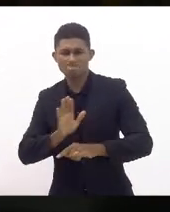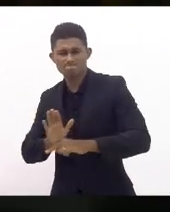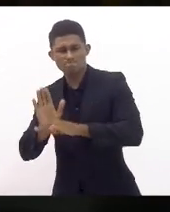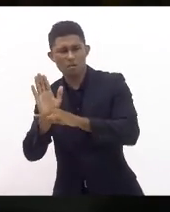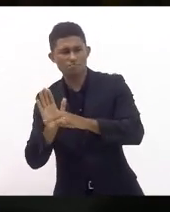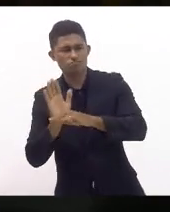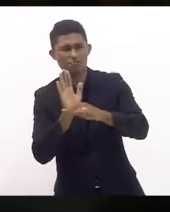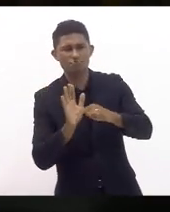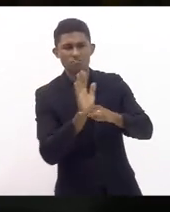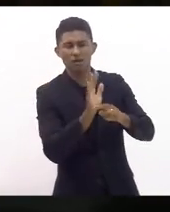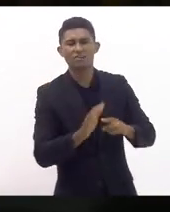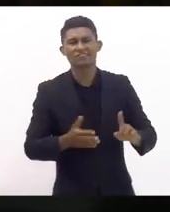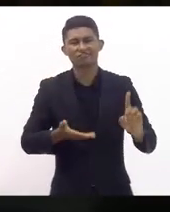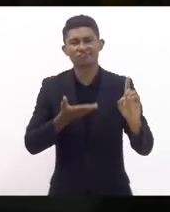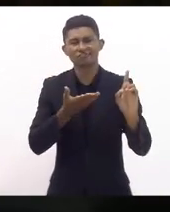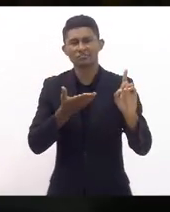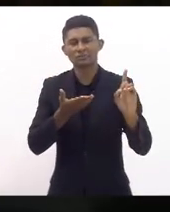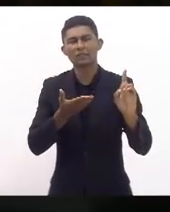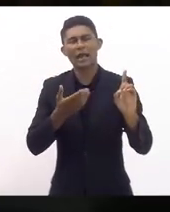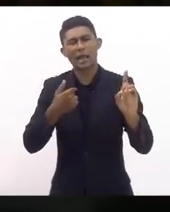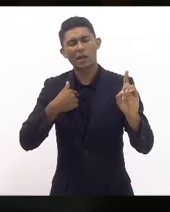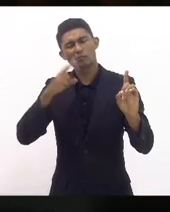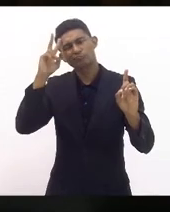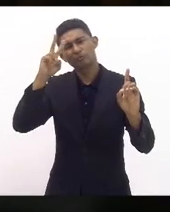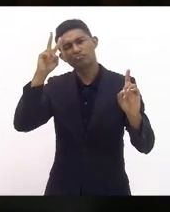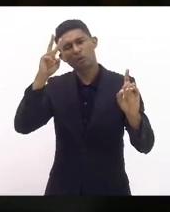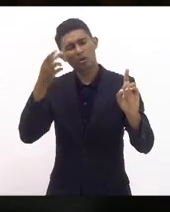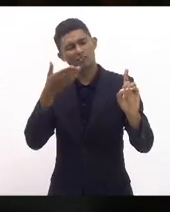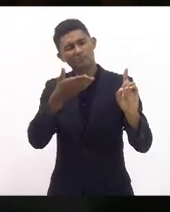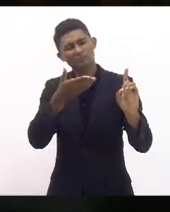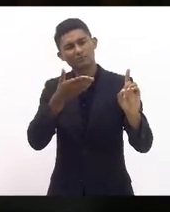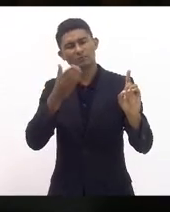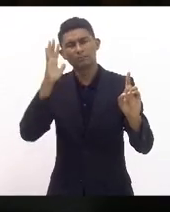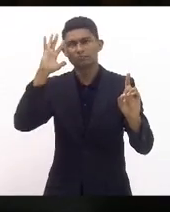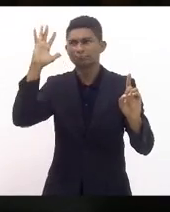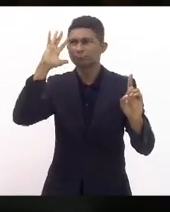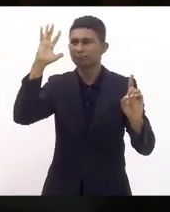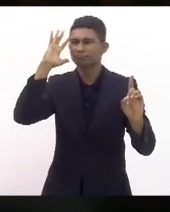outro. Então, é inspirado